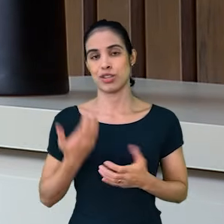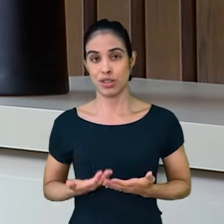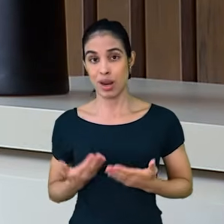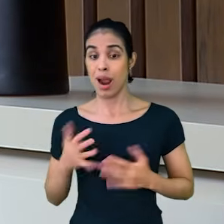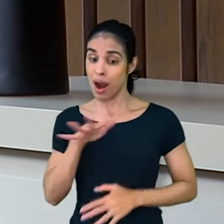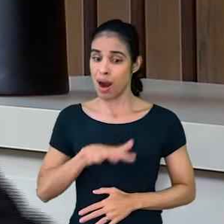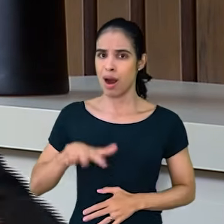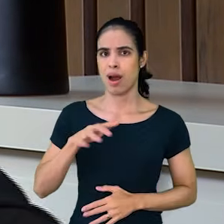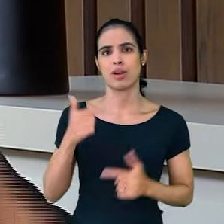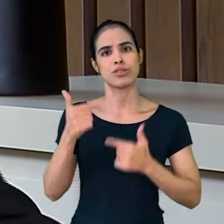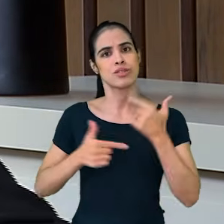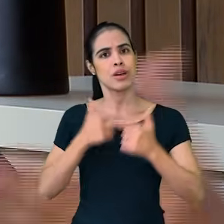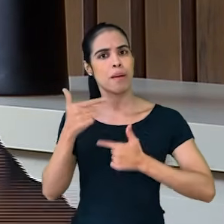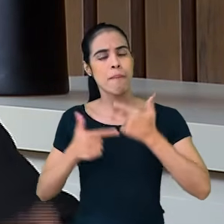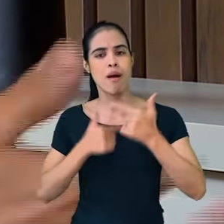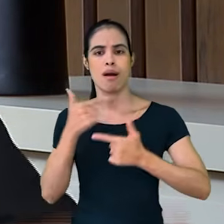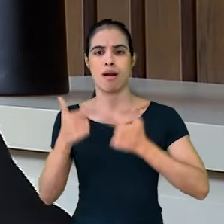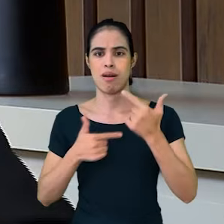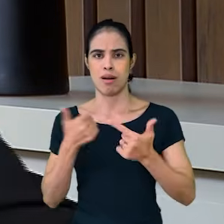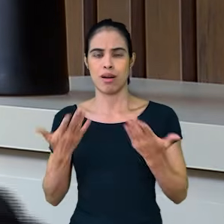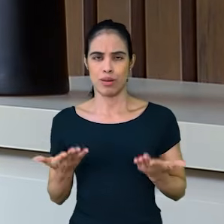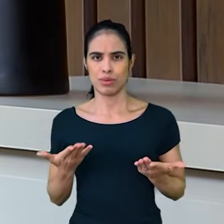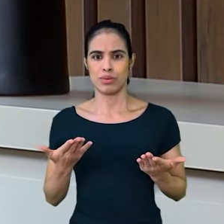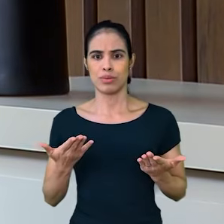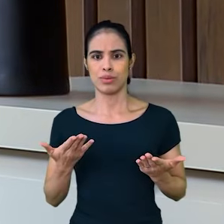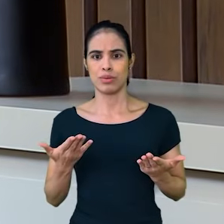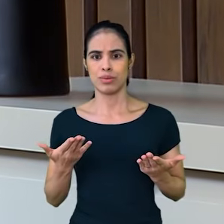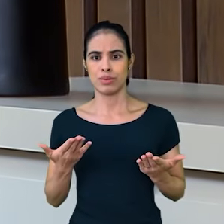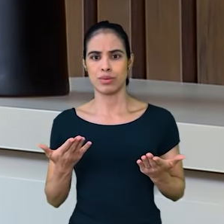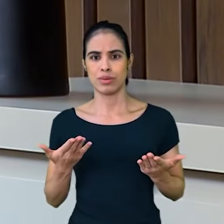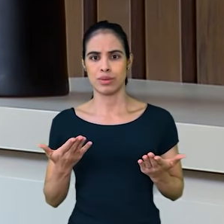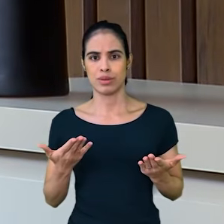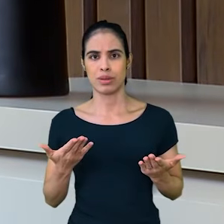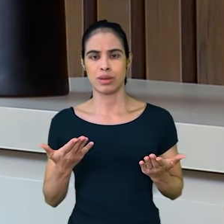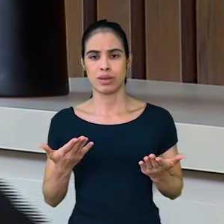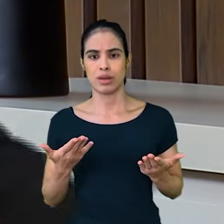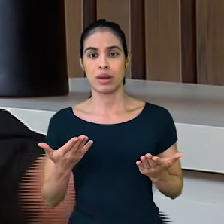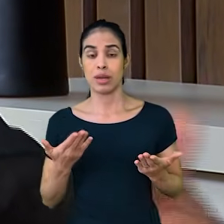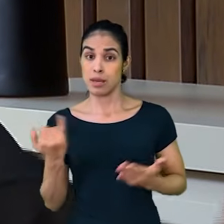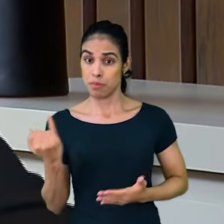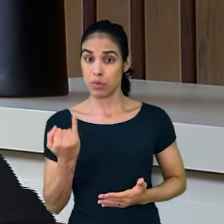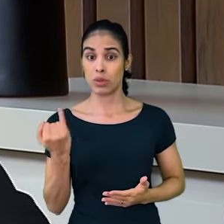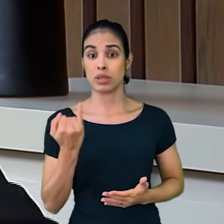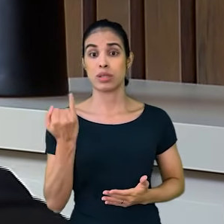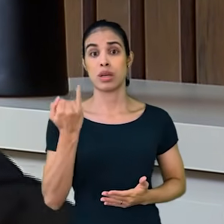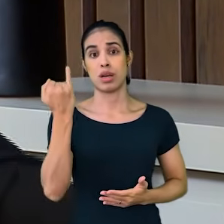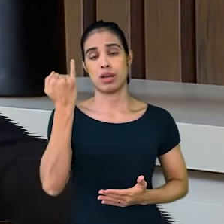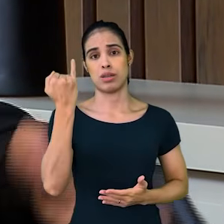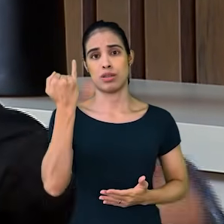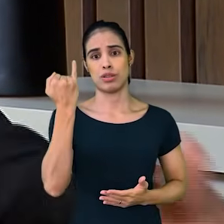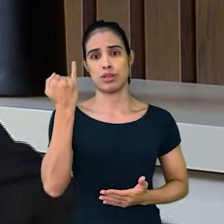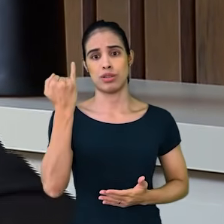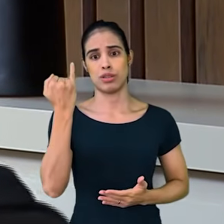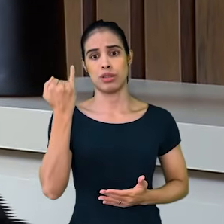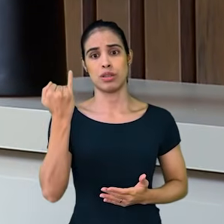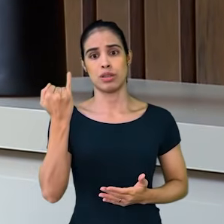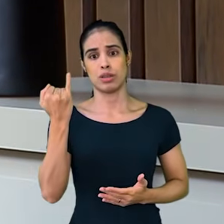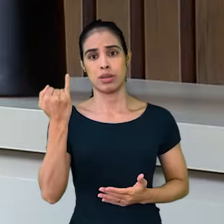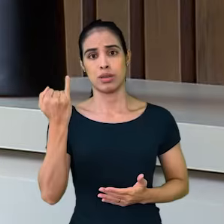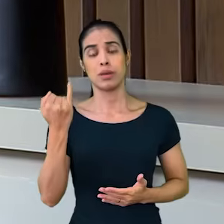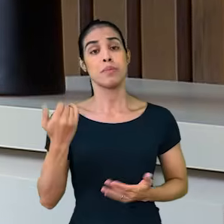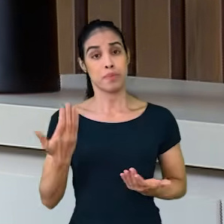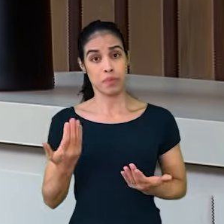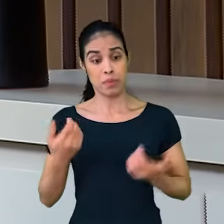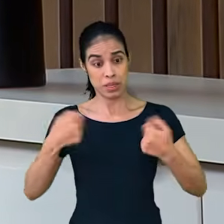de trabalho não seja reconhecido e identificado como importante, como imprescindível